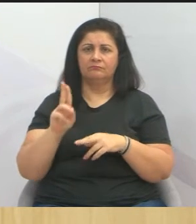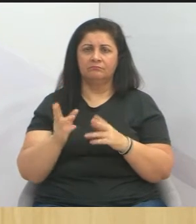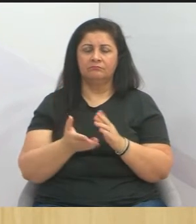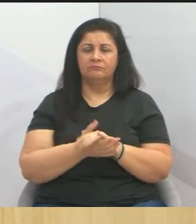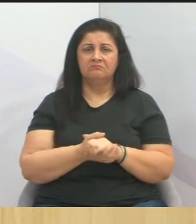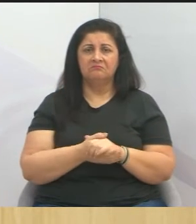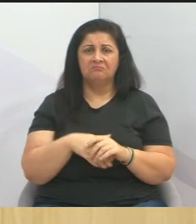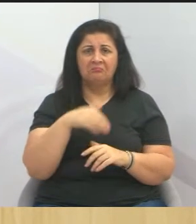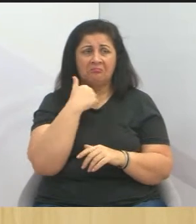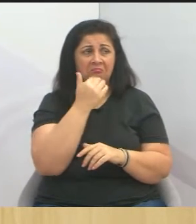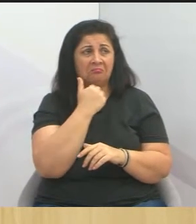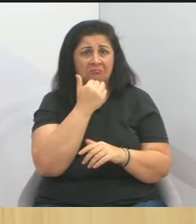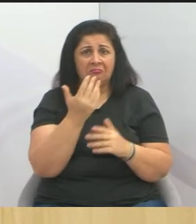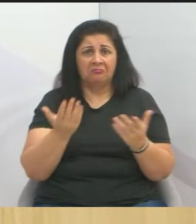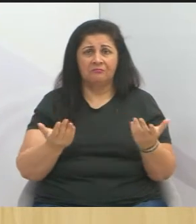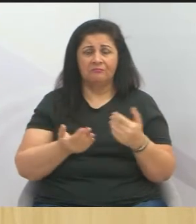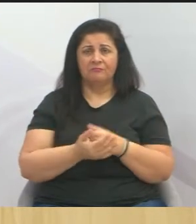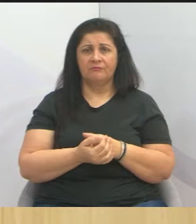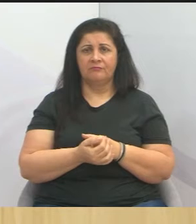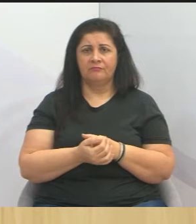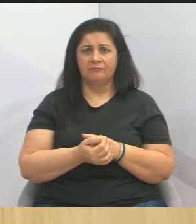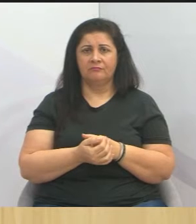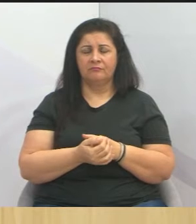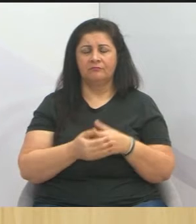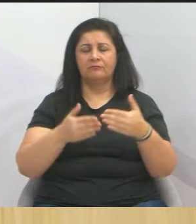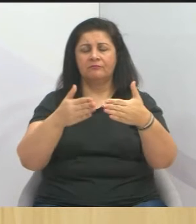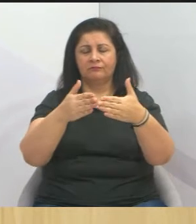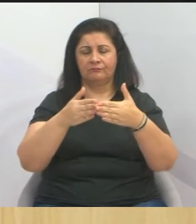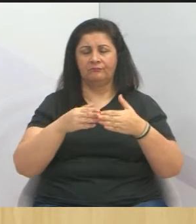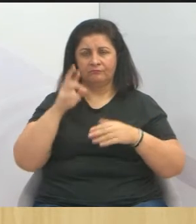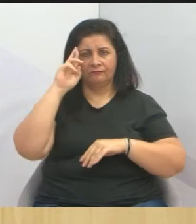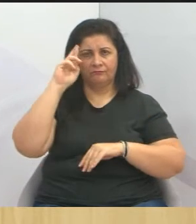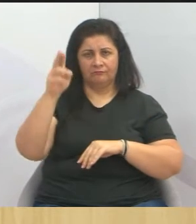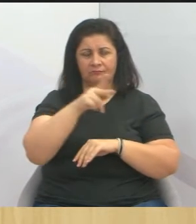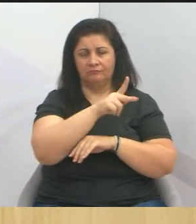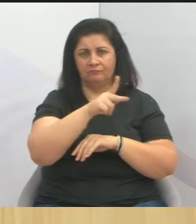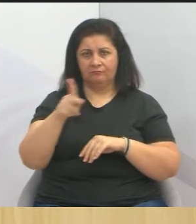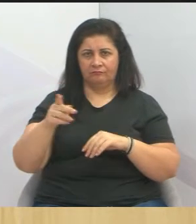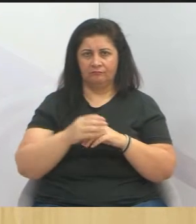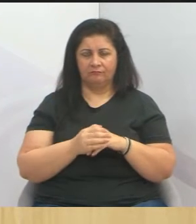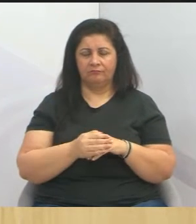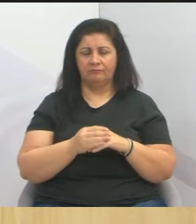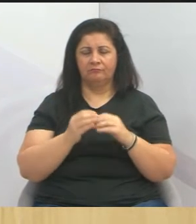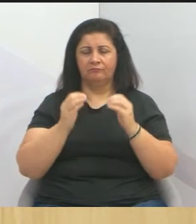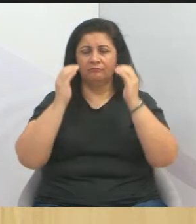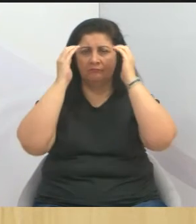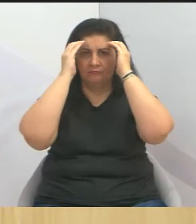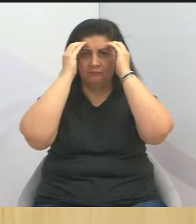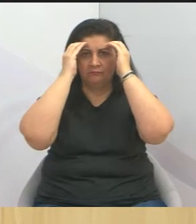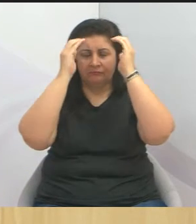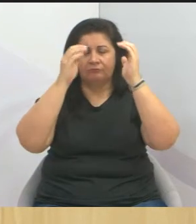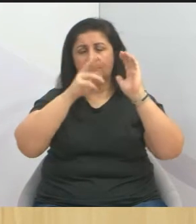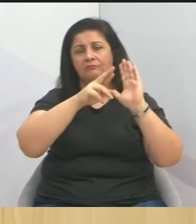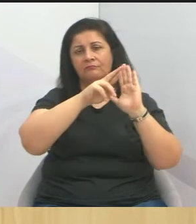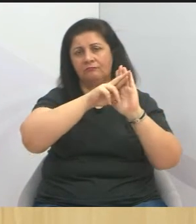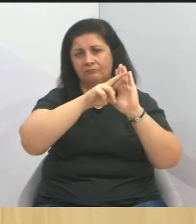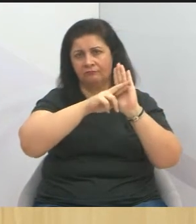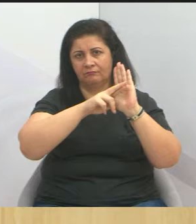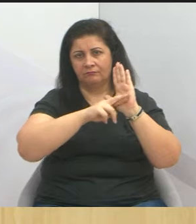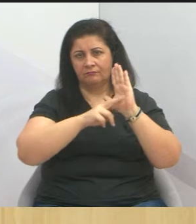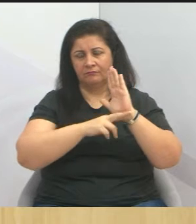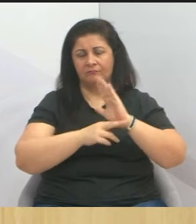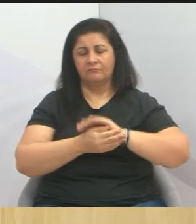nenhuma Providência foi tomada ainda requeremos a excelentíssimo senhor presidente dessa casa ouvido aprovado pelo egrégio plenário